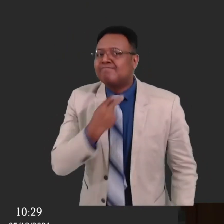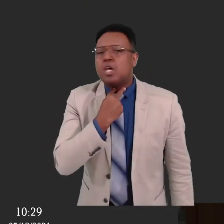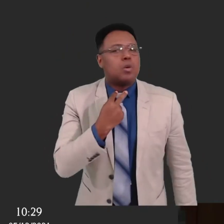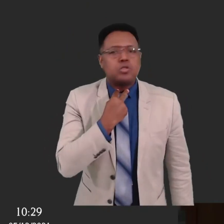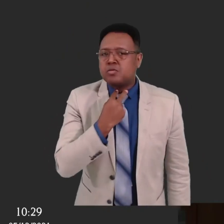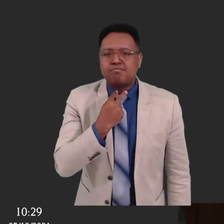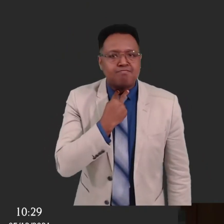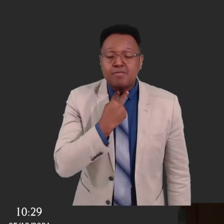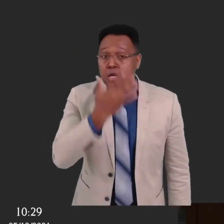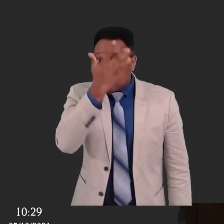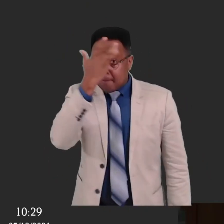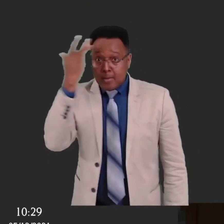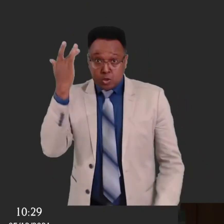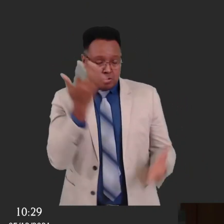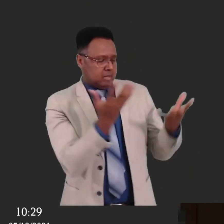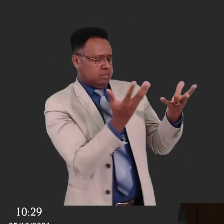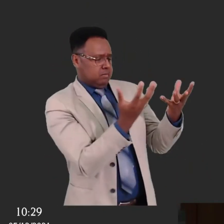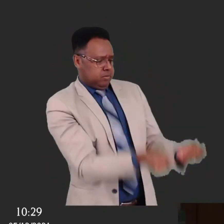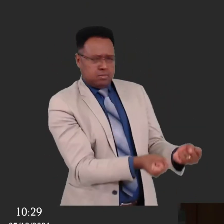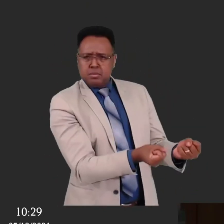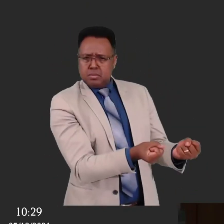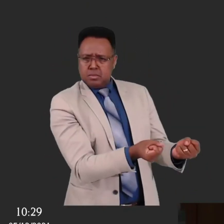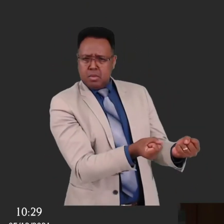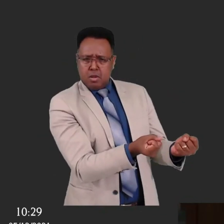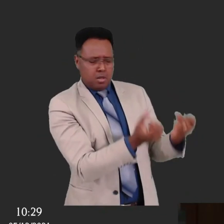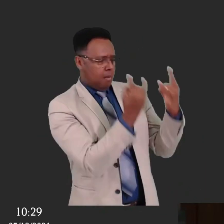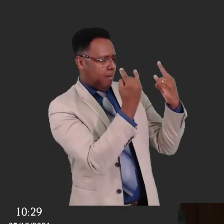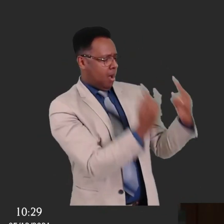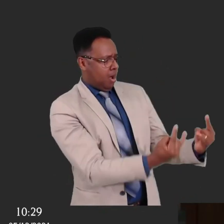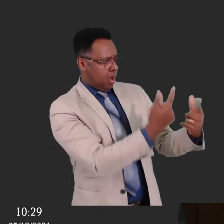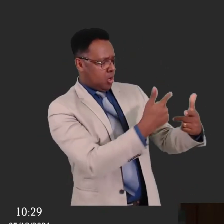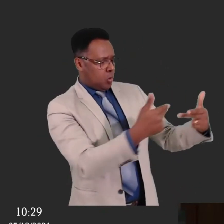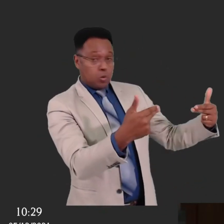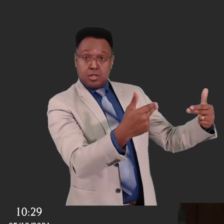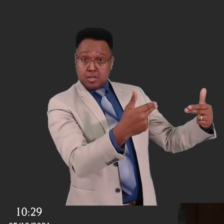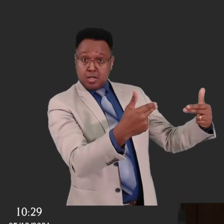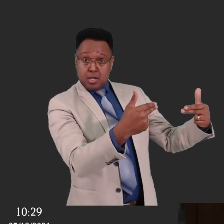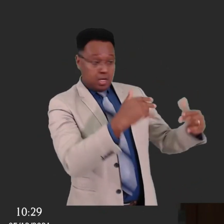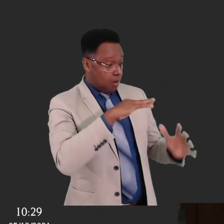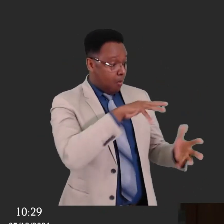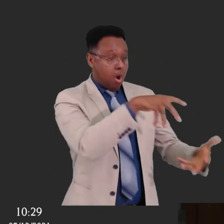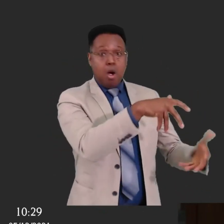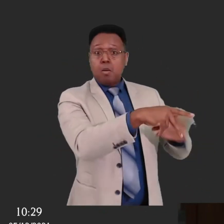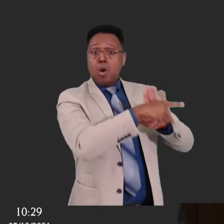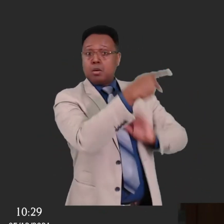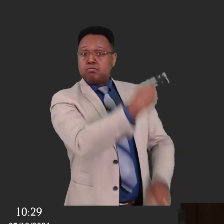se entrega ou aceita aquilo que é do mundo, a pessoa acaba